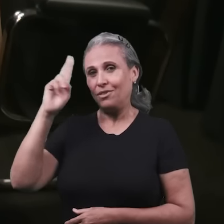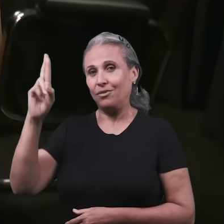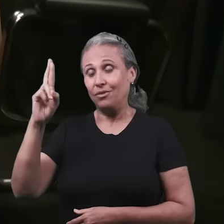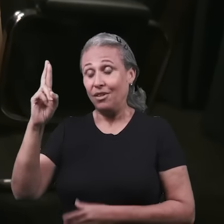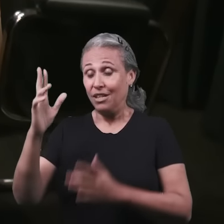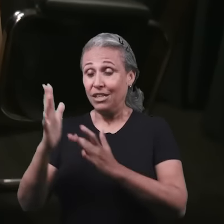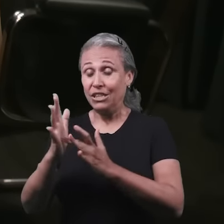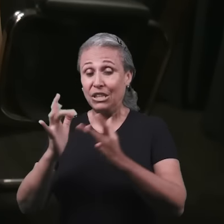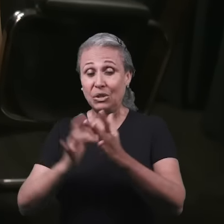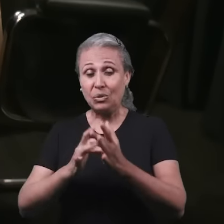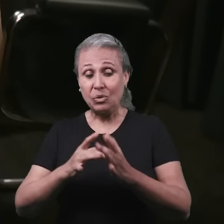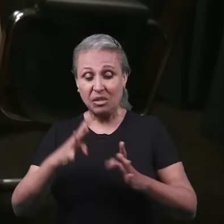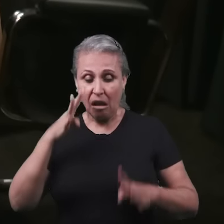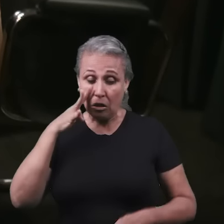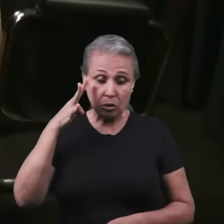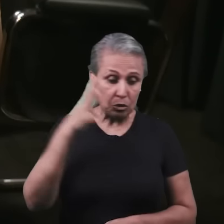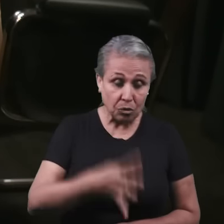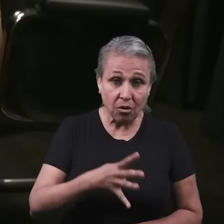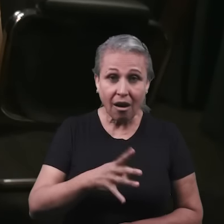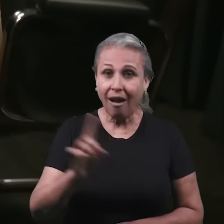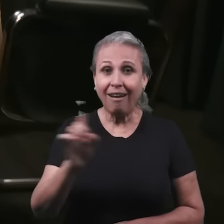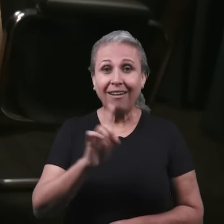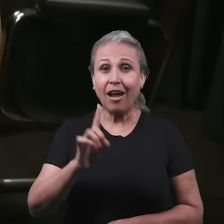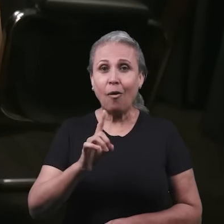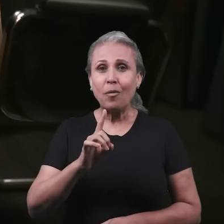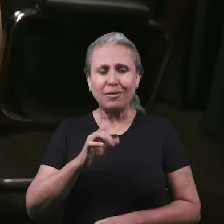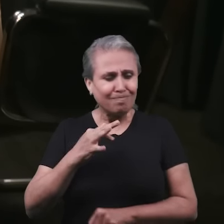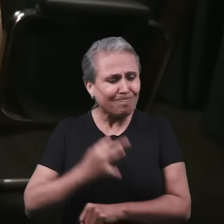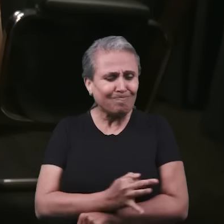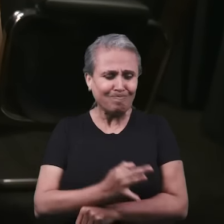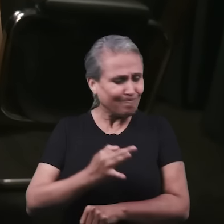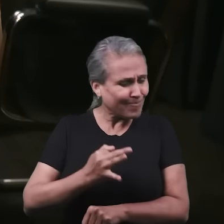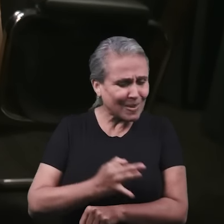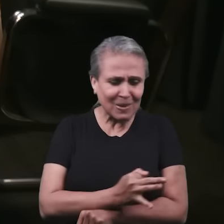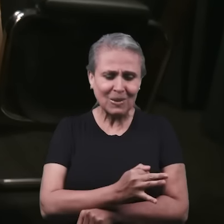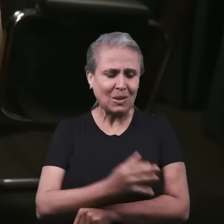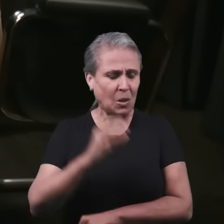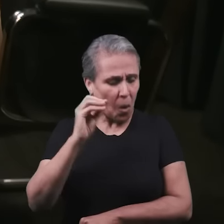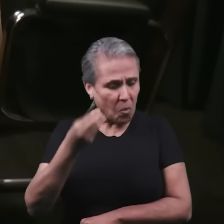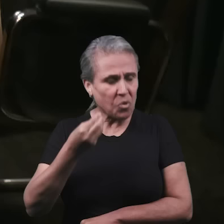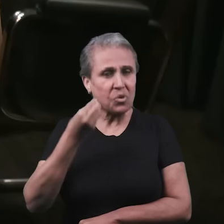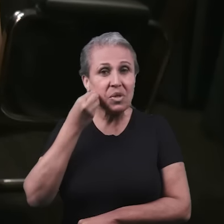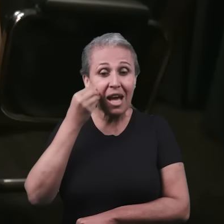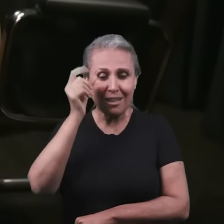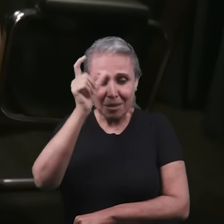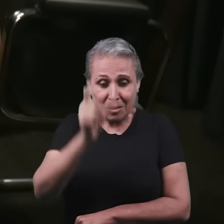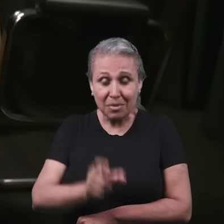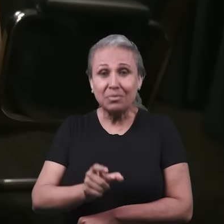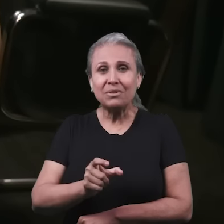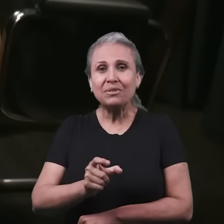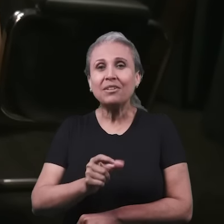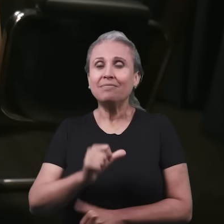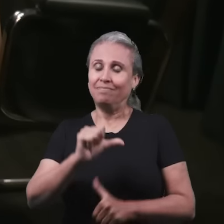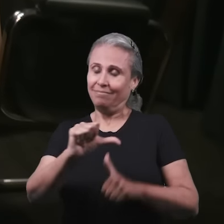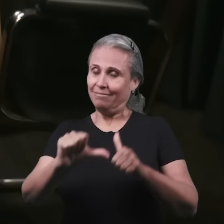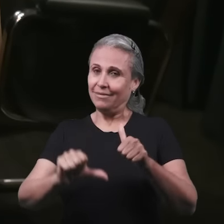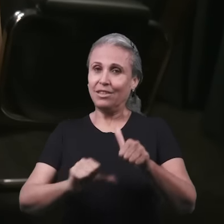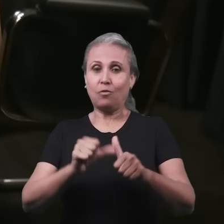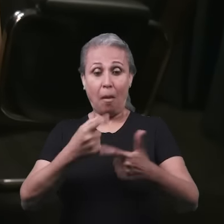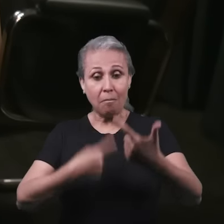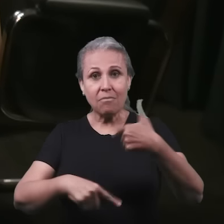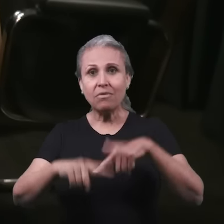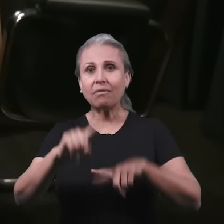insiste em salvar, ele insiste em transformar, ele insiste em dar oportunidades ao homem. né? Mas a verdade é que quem rejeita de